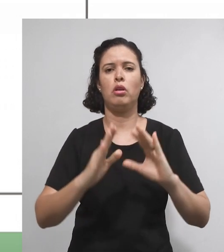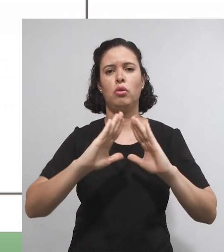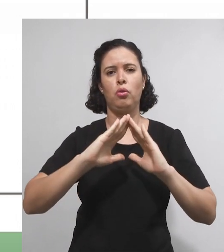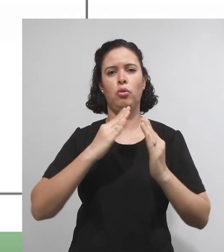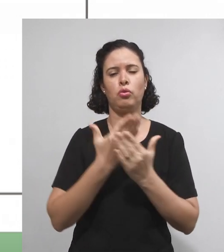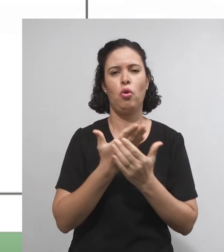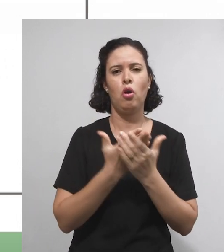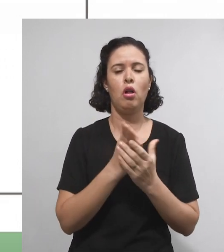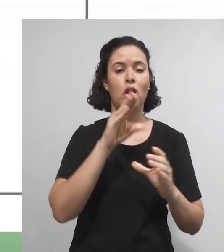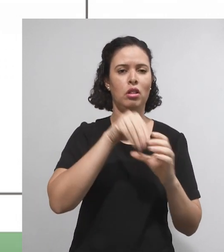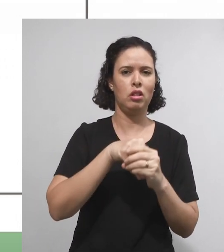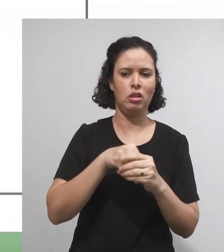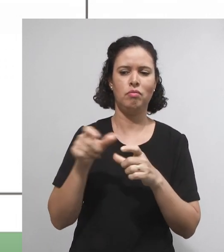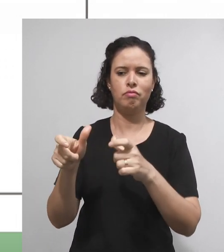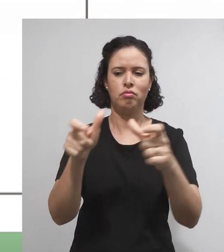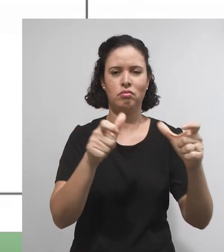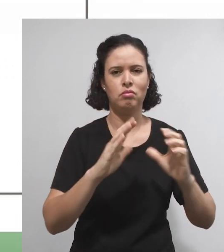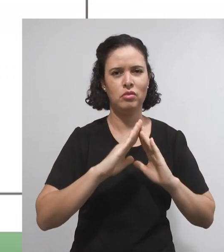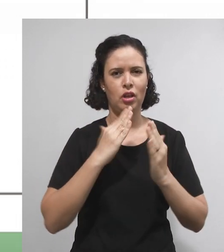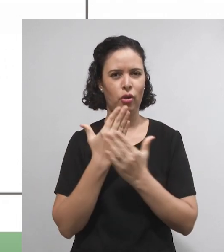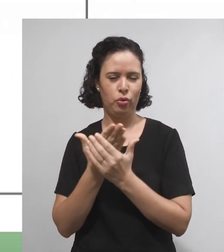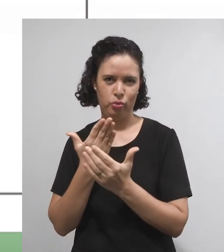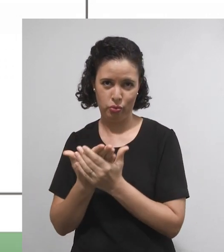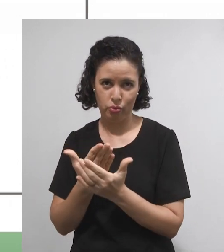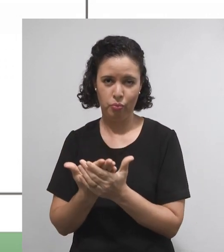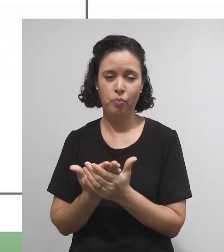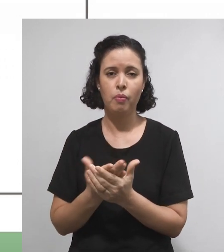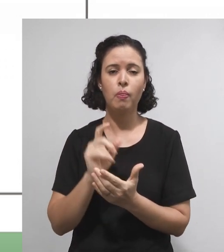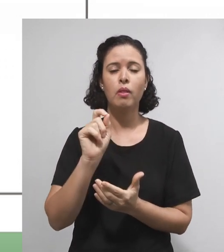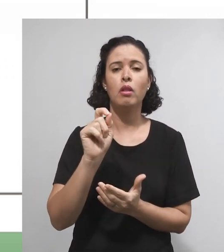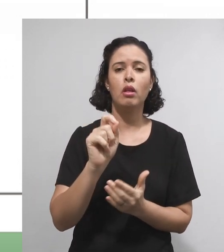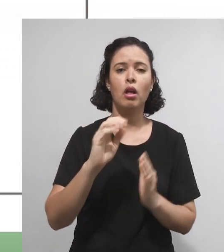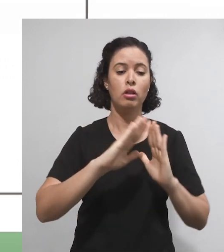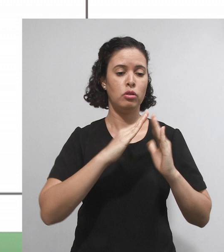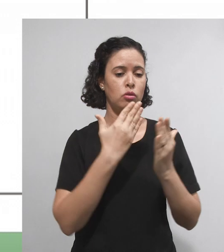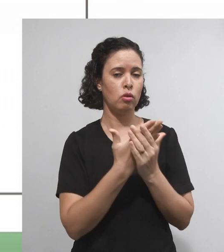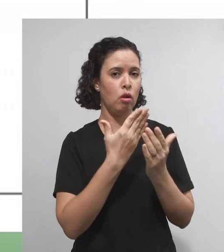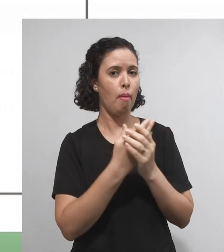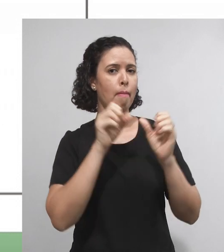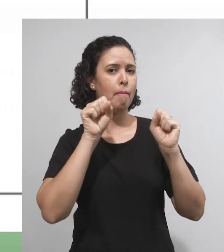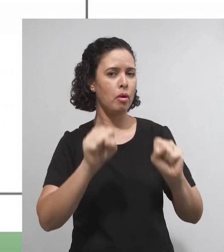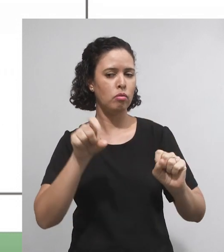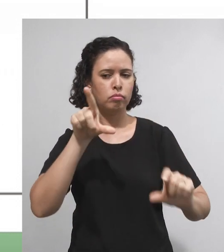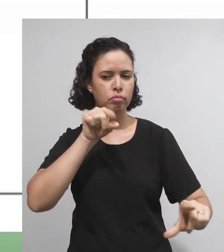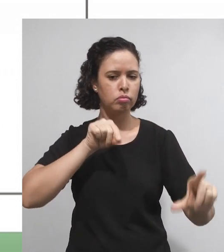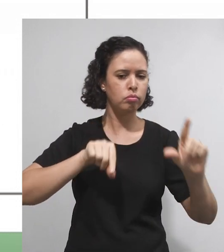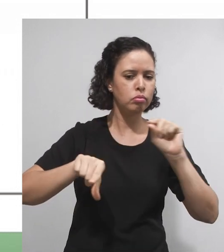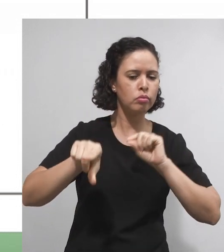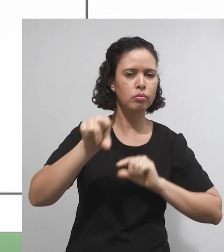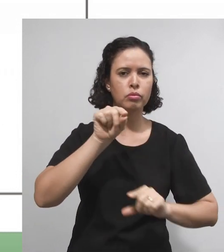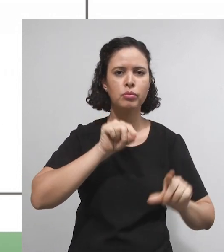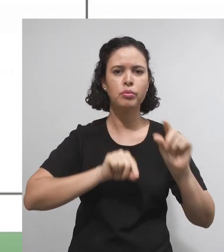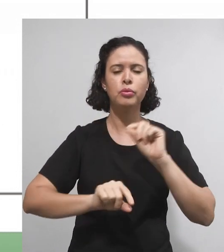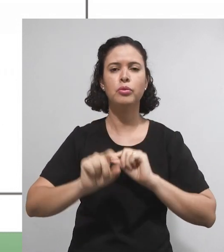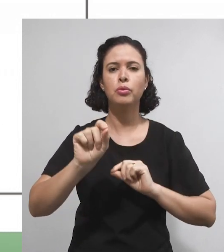escolar. O contexto escolar, então, é aquele em que a escola ela pode selecionar